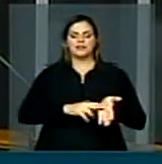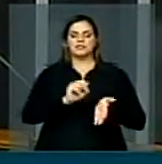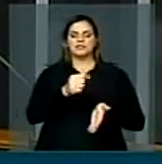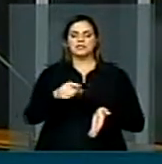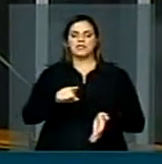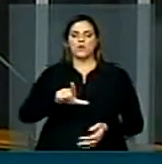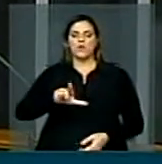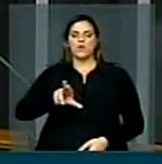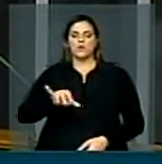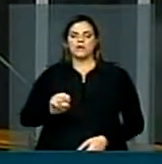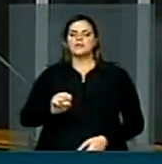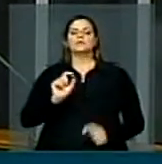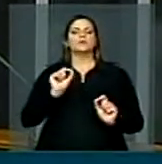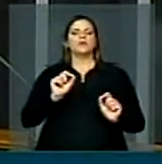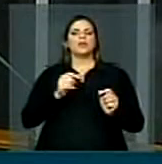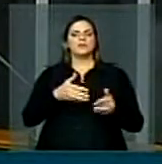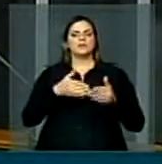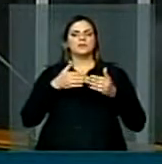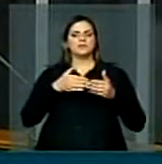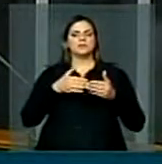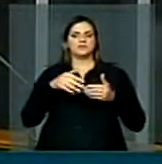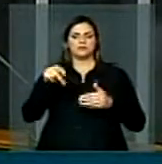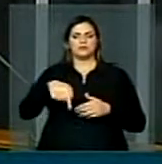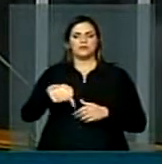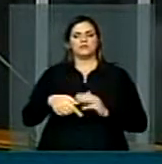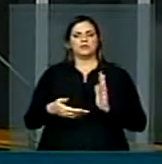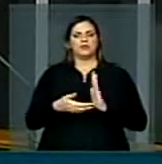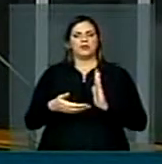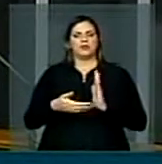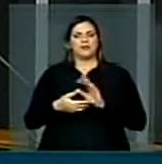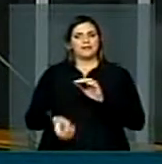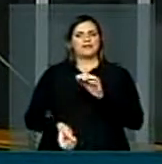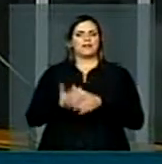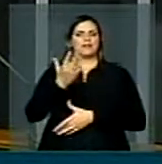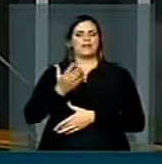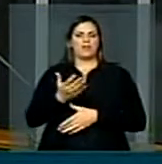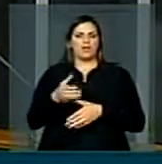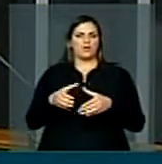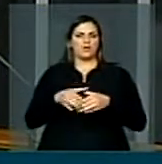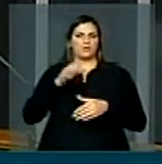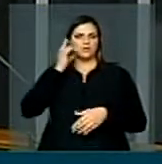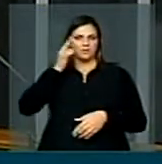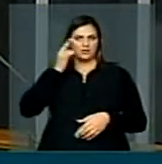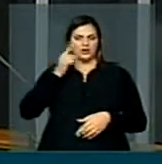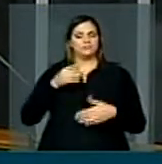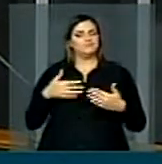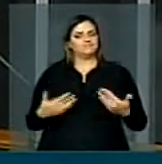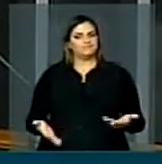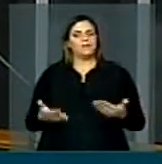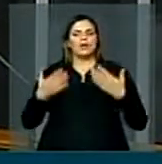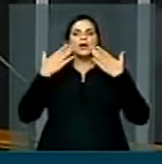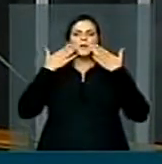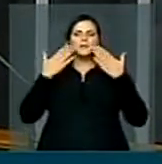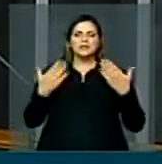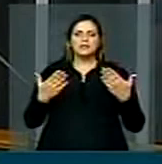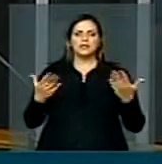culminou com a solicitação para esta casa criar esta frente parlamentar. Portanto, apresentamos,